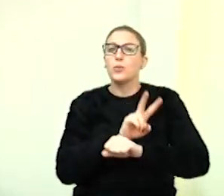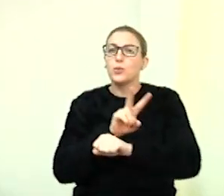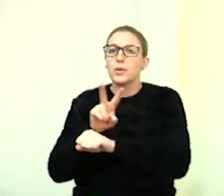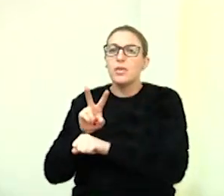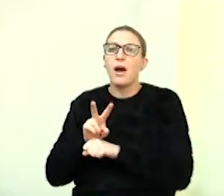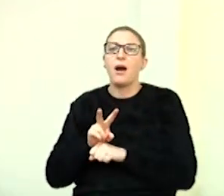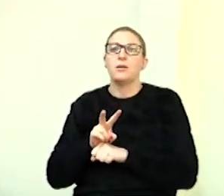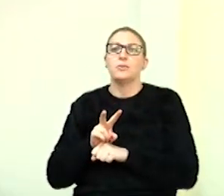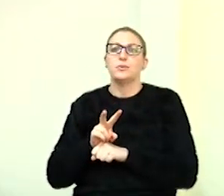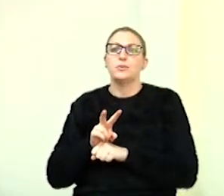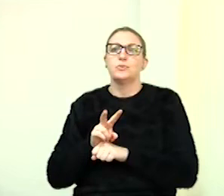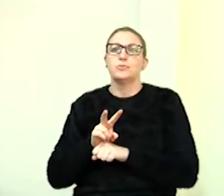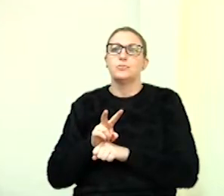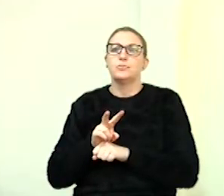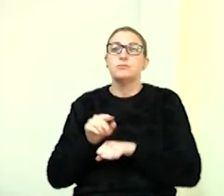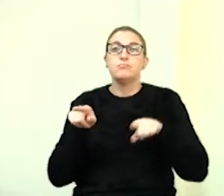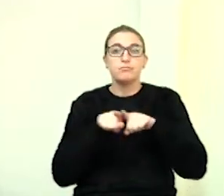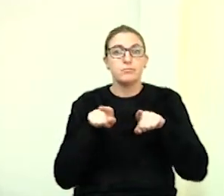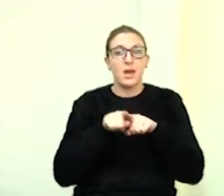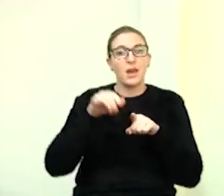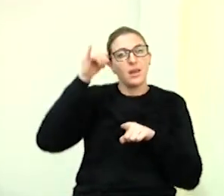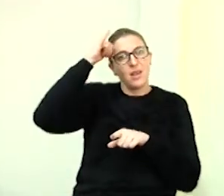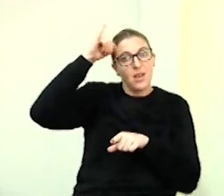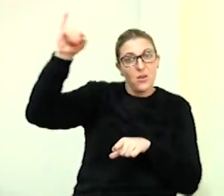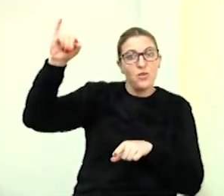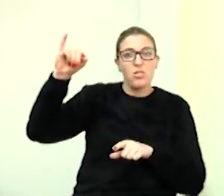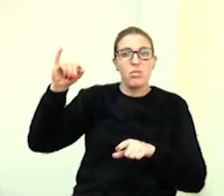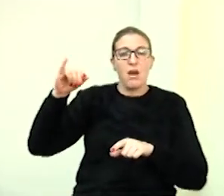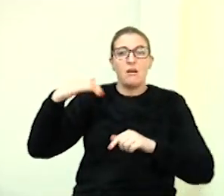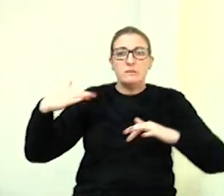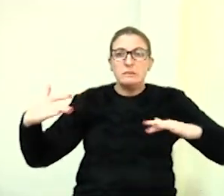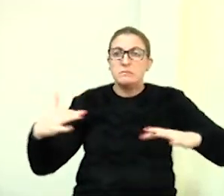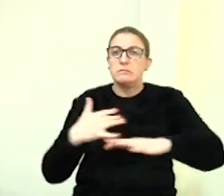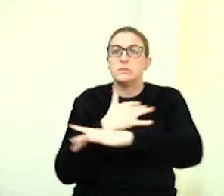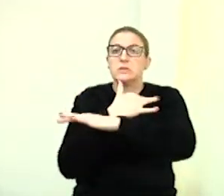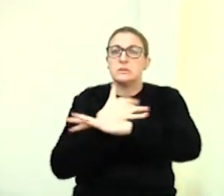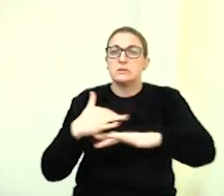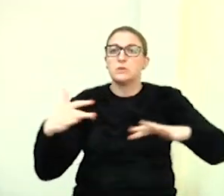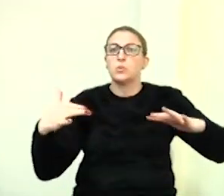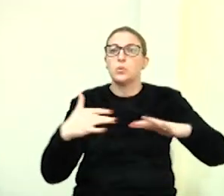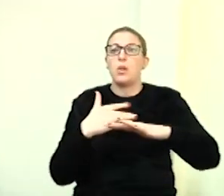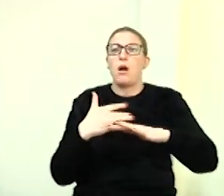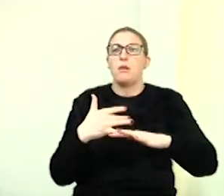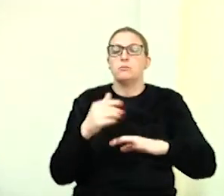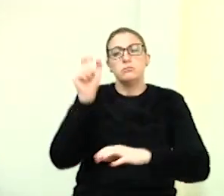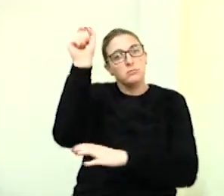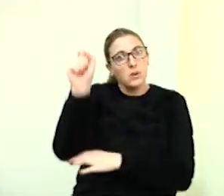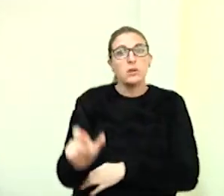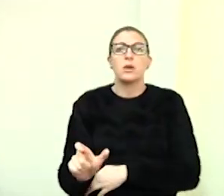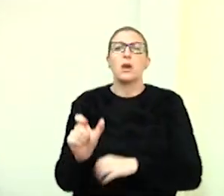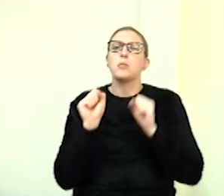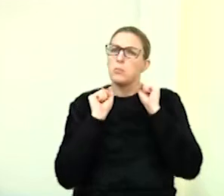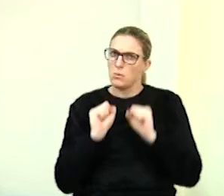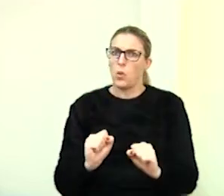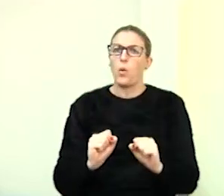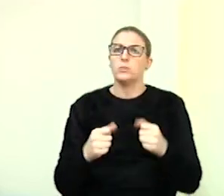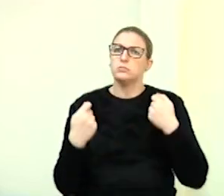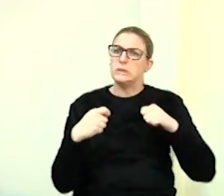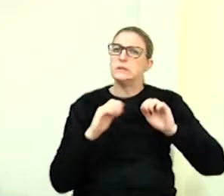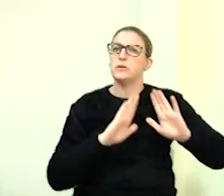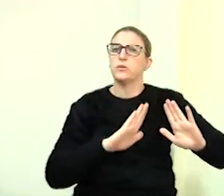circular. Quem pode e quem não pode adotar todas as medidas de prevenção.